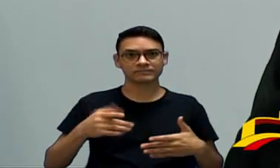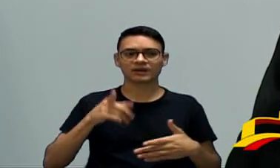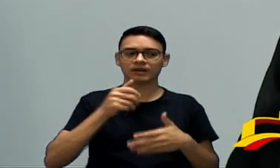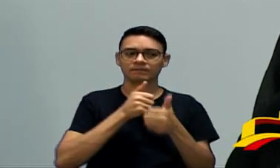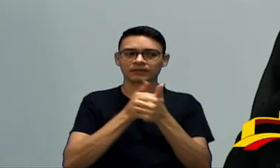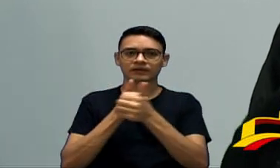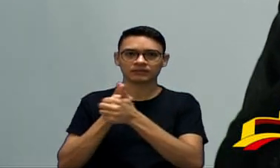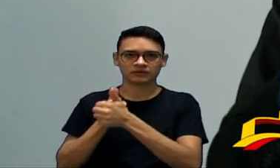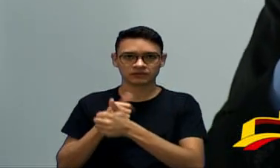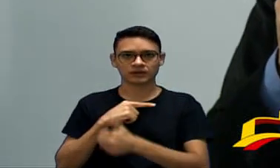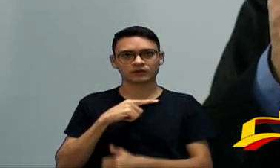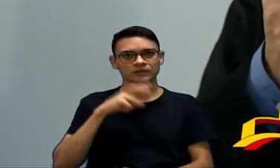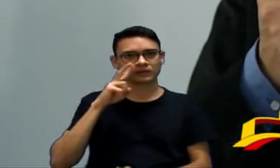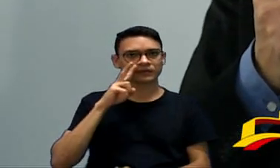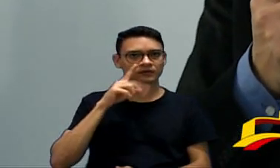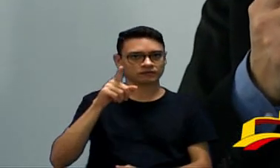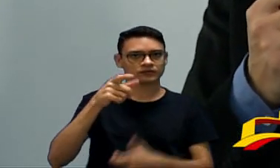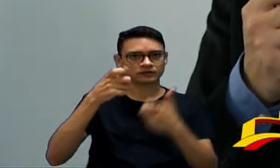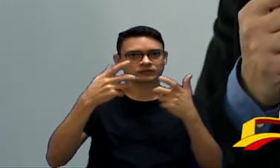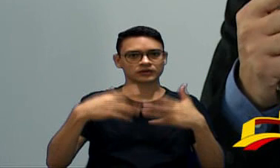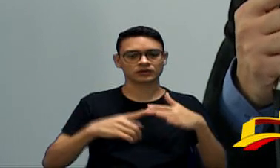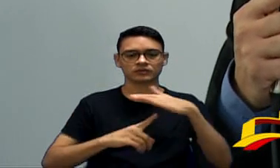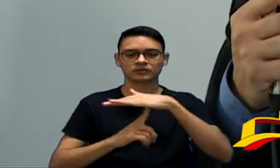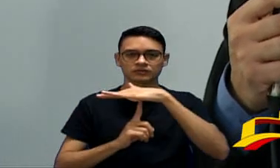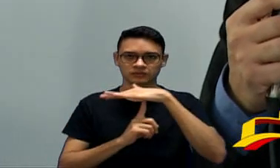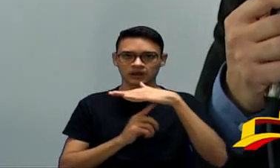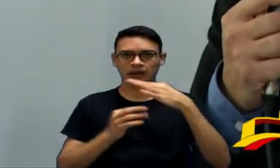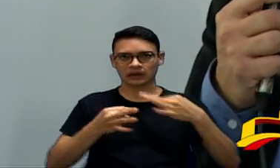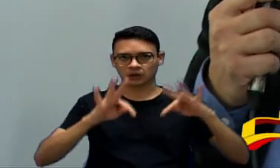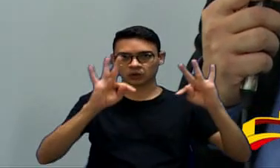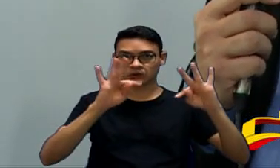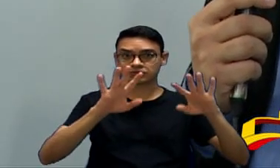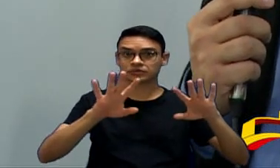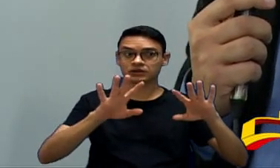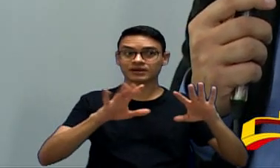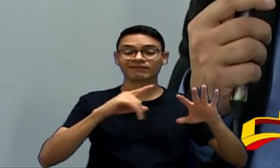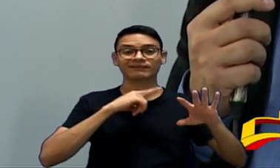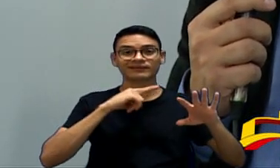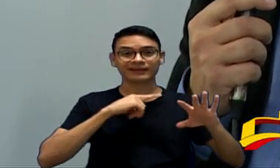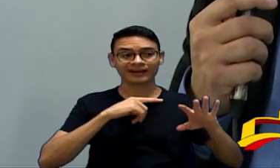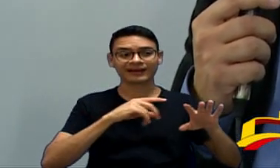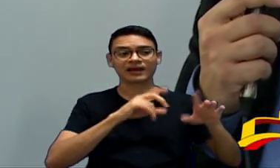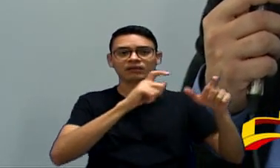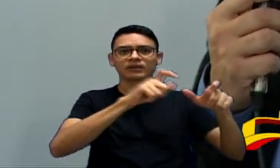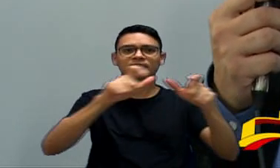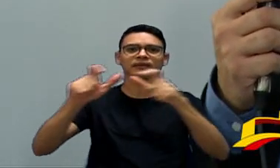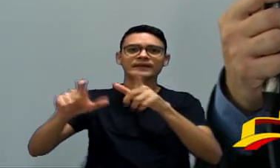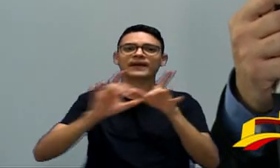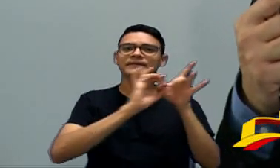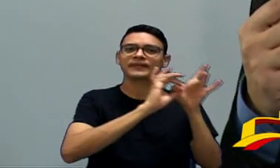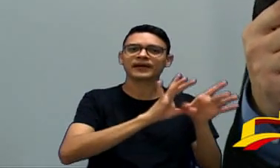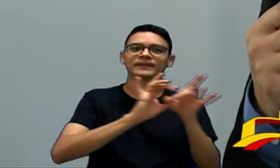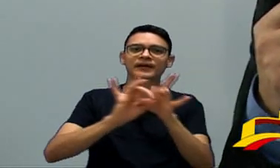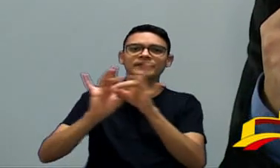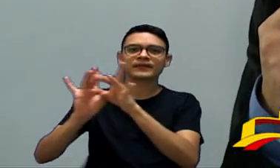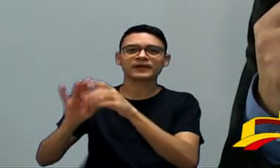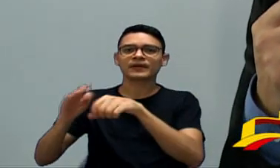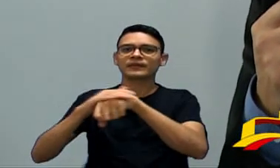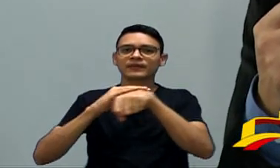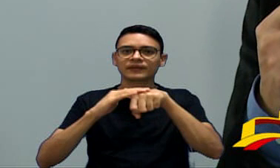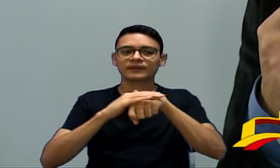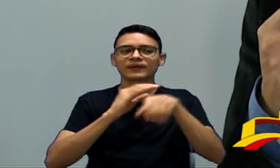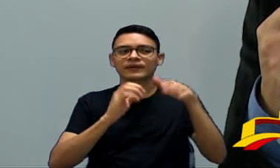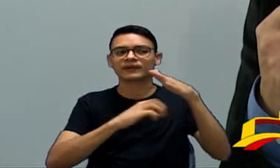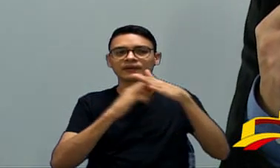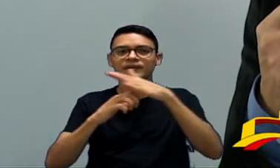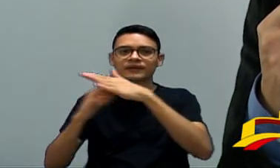O Vitão falou do Parque Tecnológico, mas lá naquelas proximidades existem áreas públicas que poderiam, por exemplo, ser usadas até conversar com iniciativa privada, na